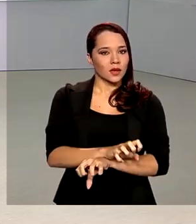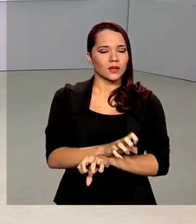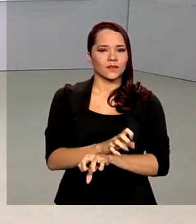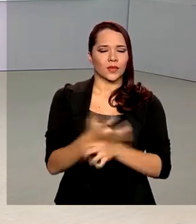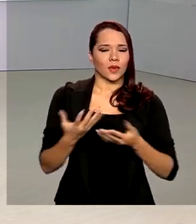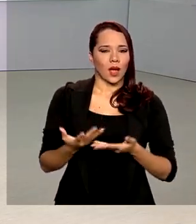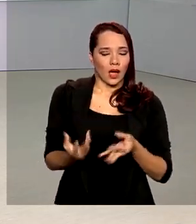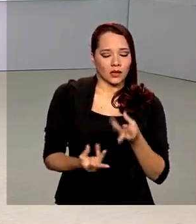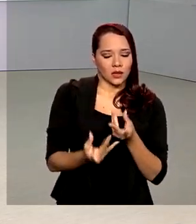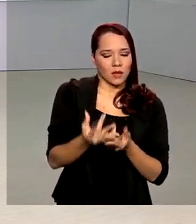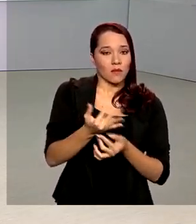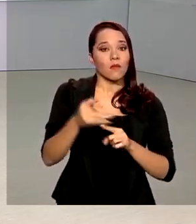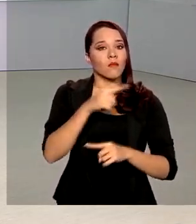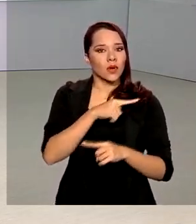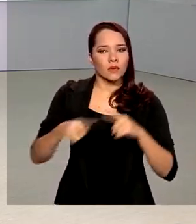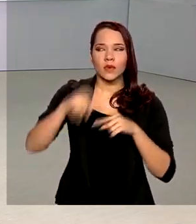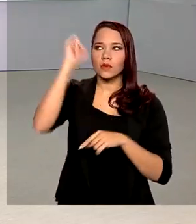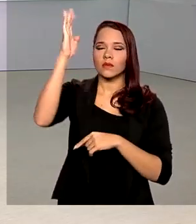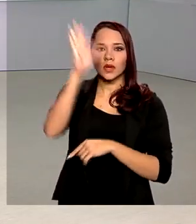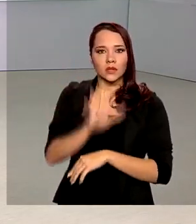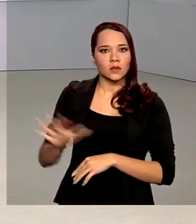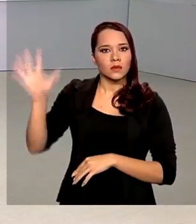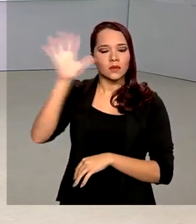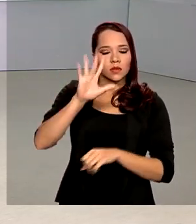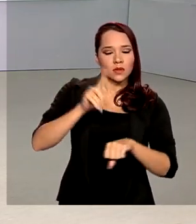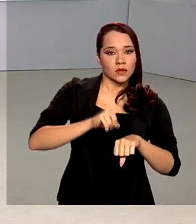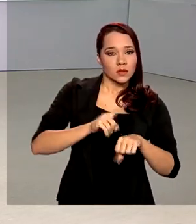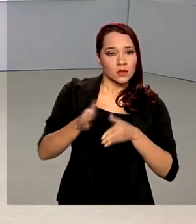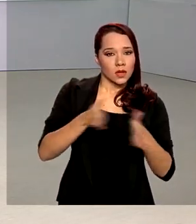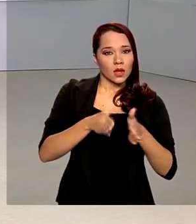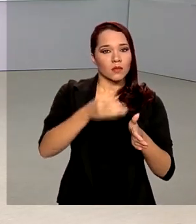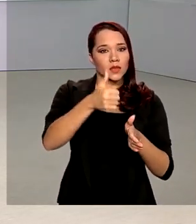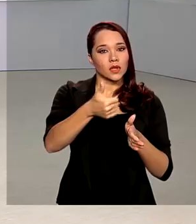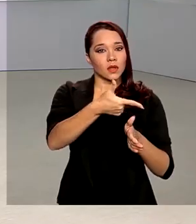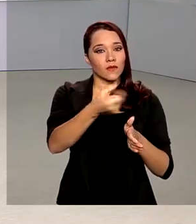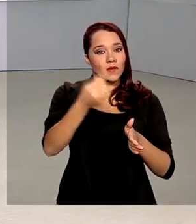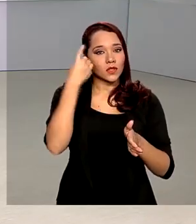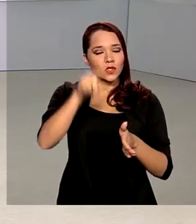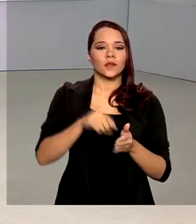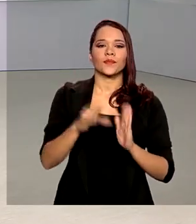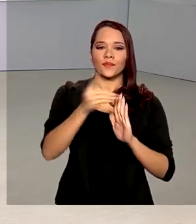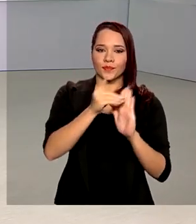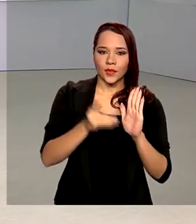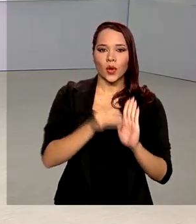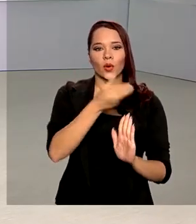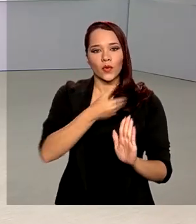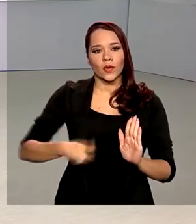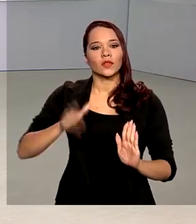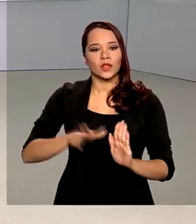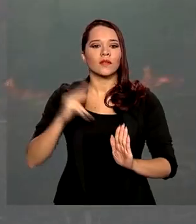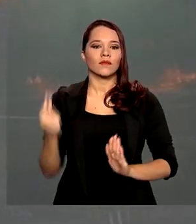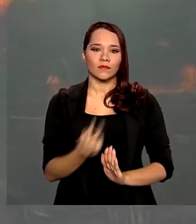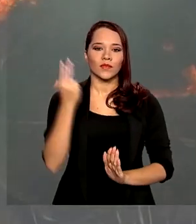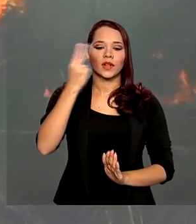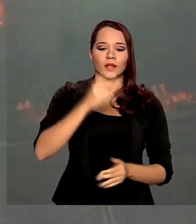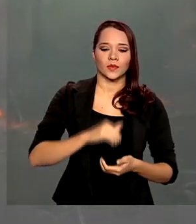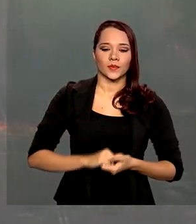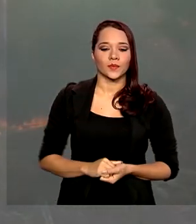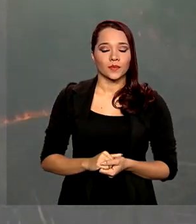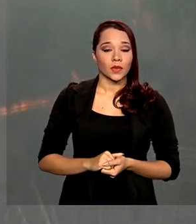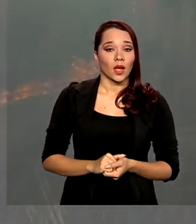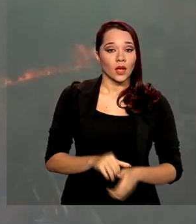queimadas estão proibidas em todo o país por 120 dias. O decreto do governo já está valendo. A